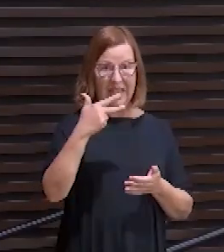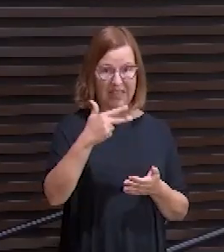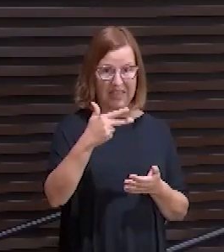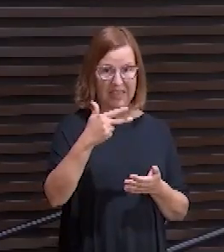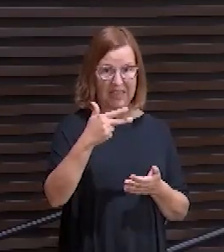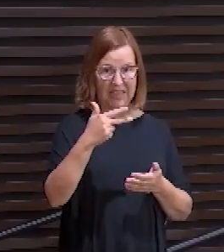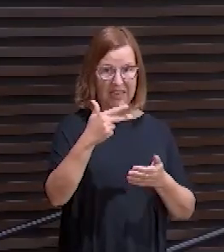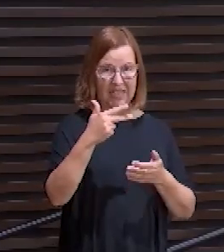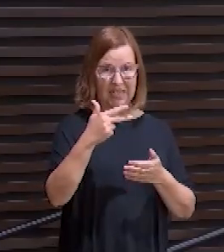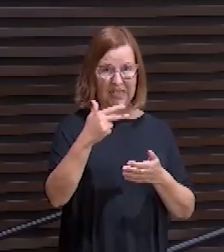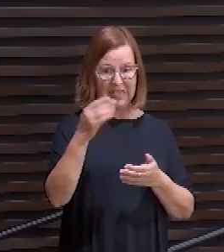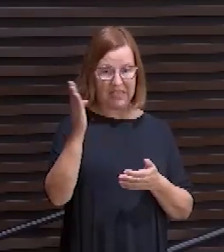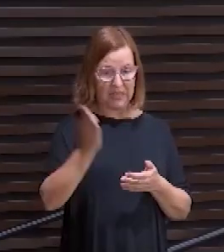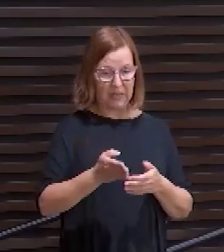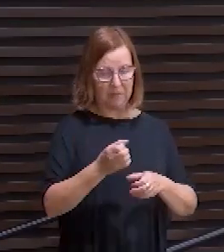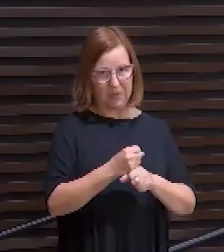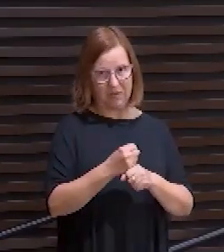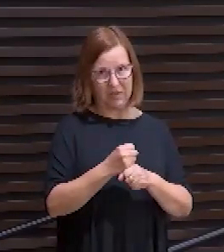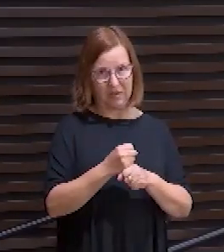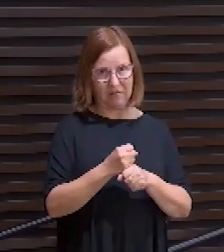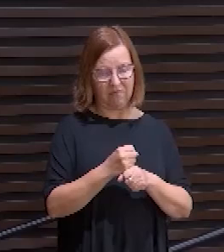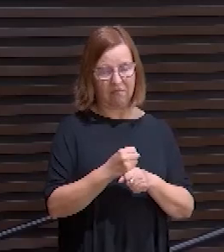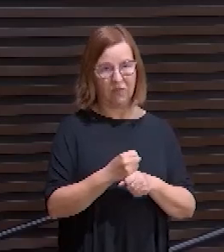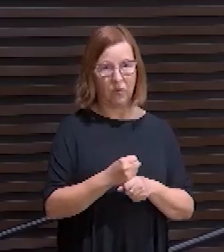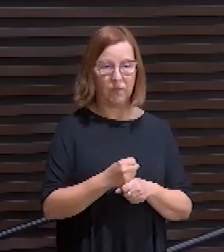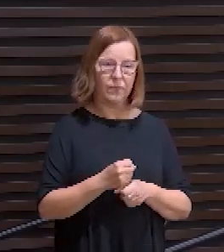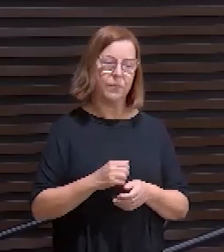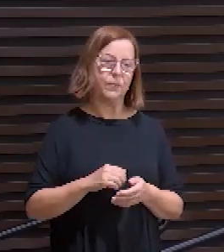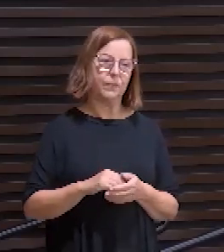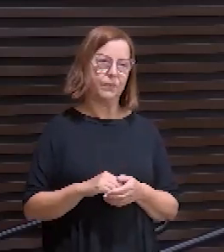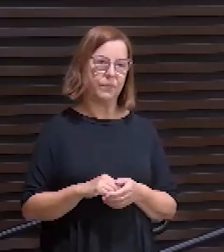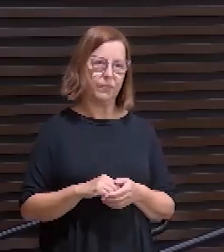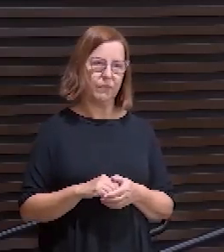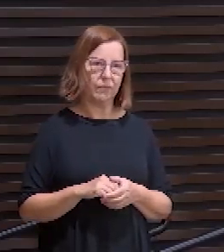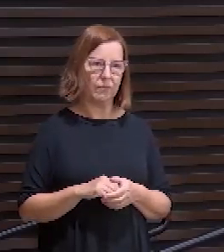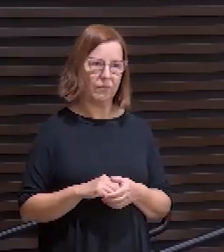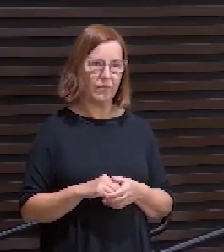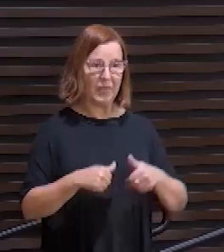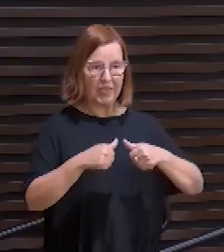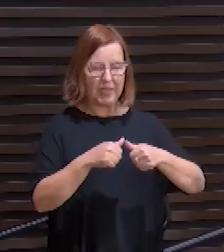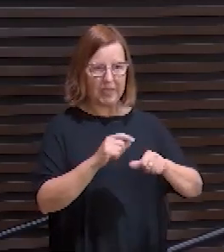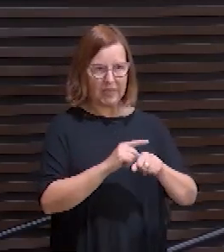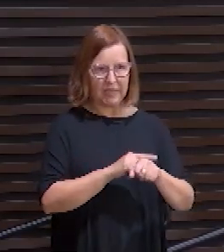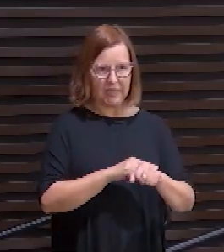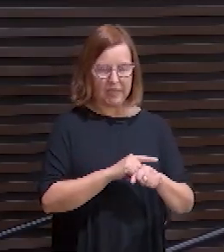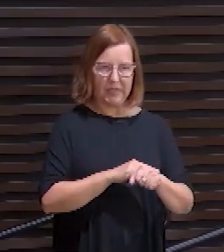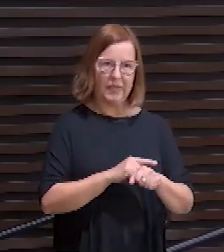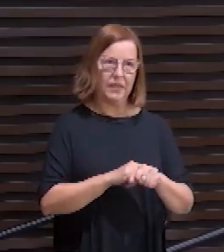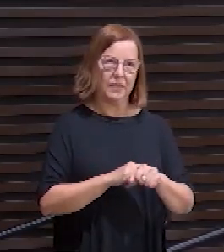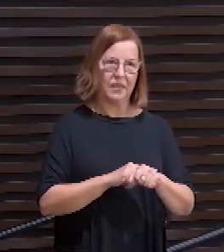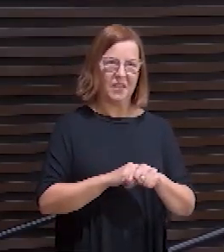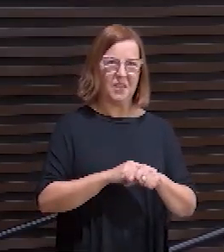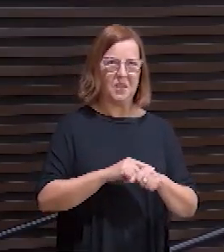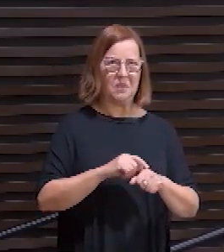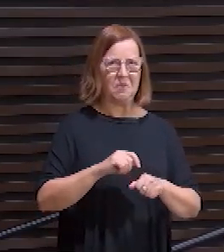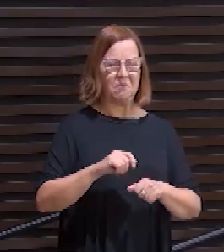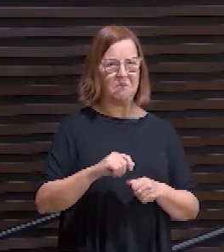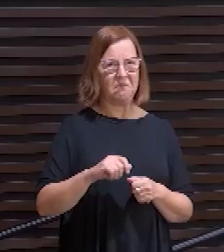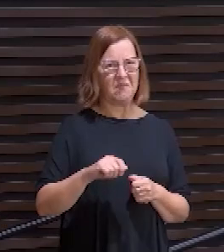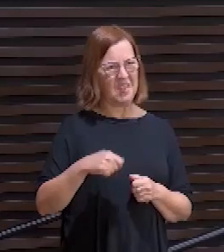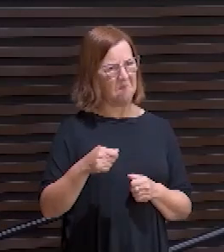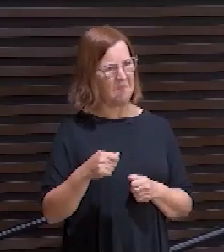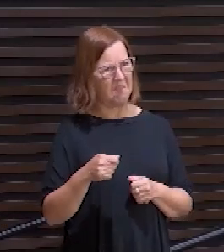Ou 1260 dias, que está lá em Apocalipse. Esse tempo é literal? É simbólico? Não importa,